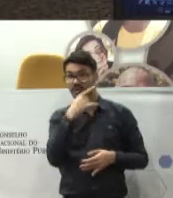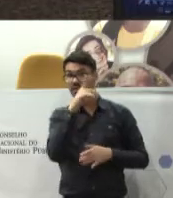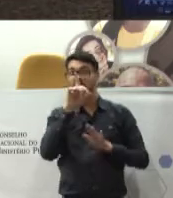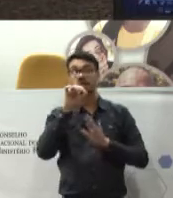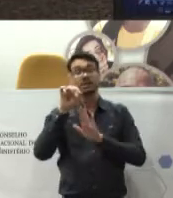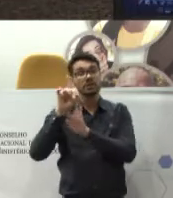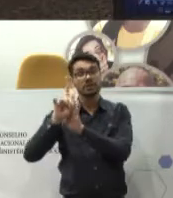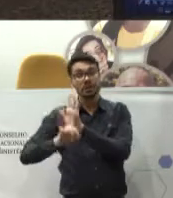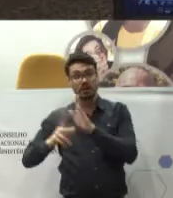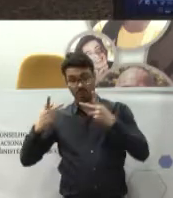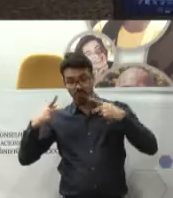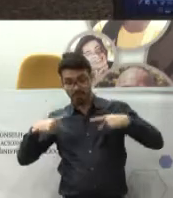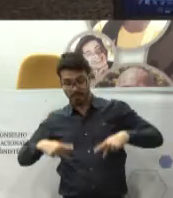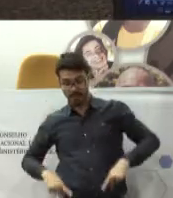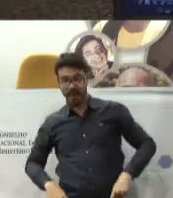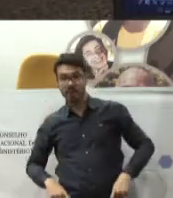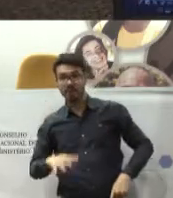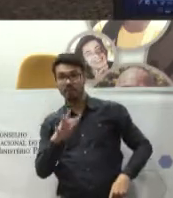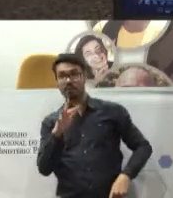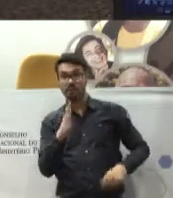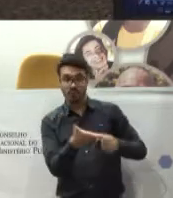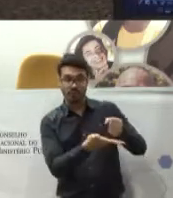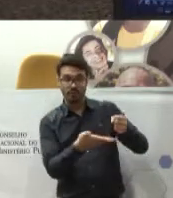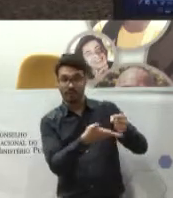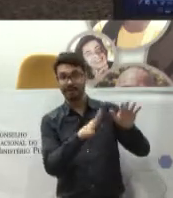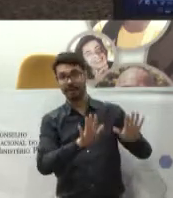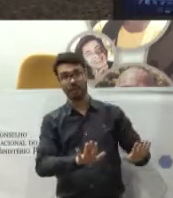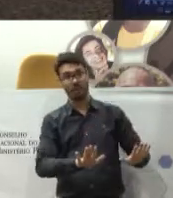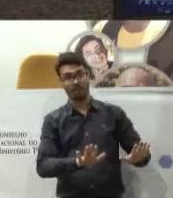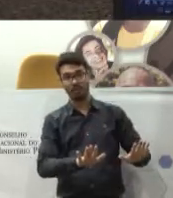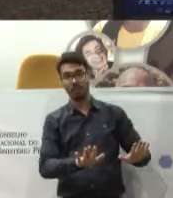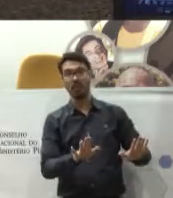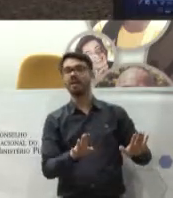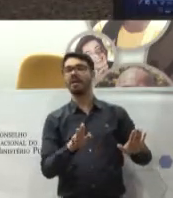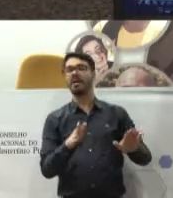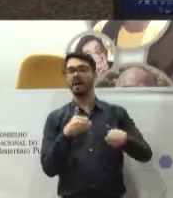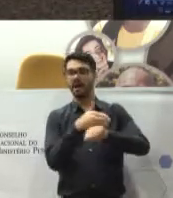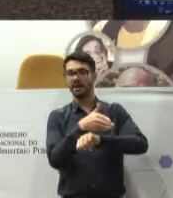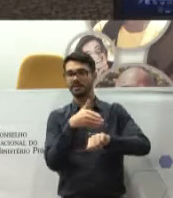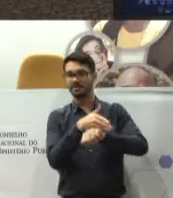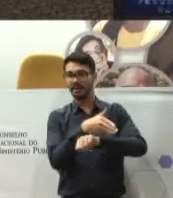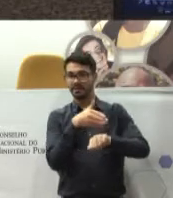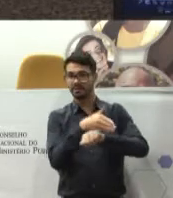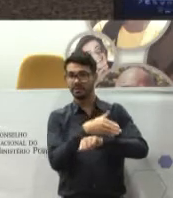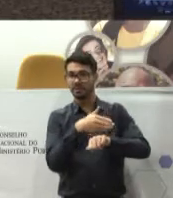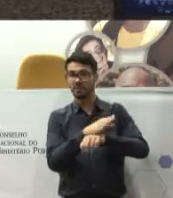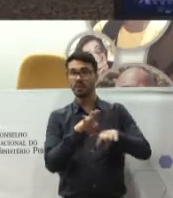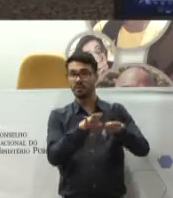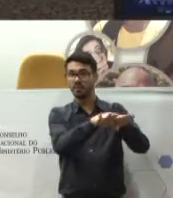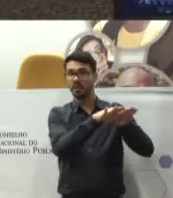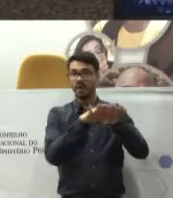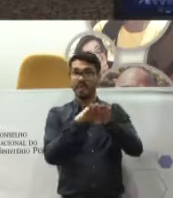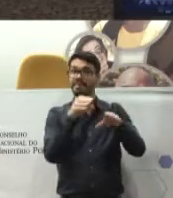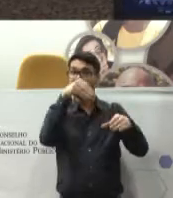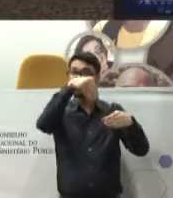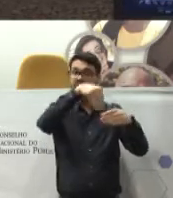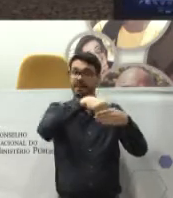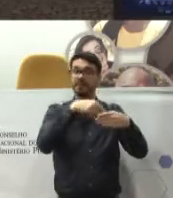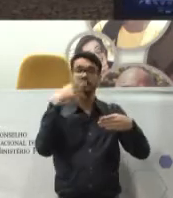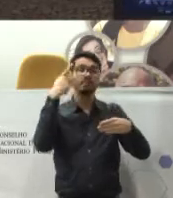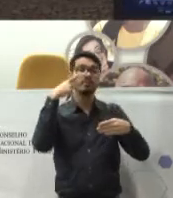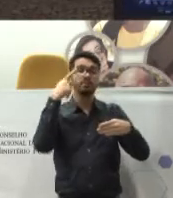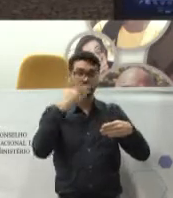humano fundamental. Acesso universal e igualitário é dentro da política pública, tá? Fora da